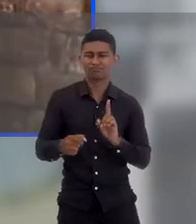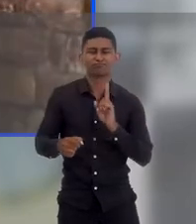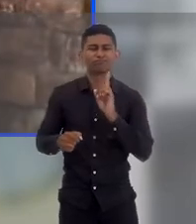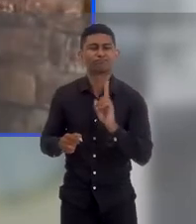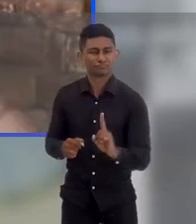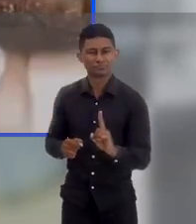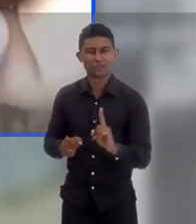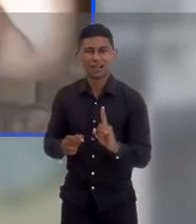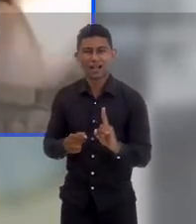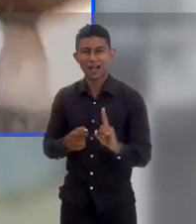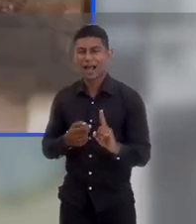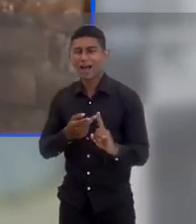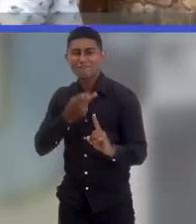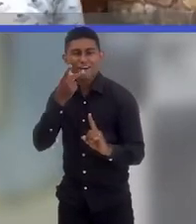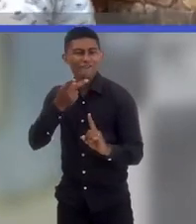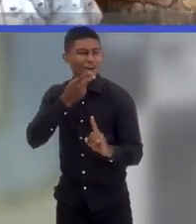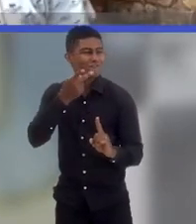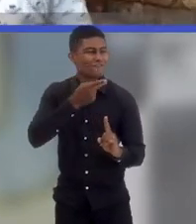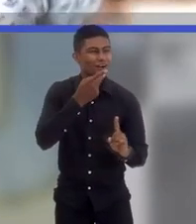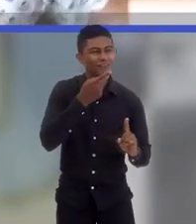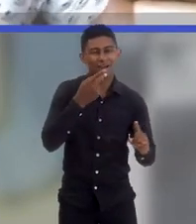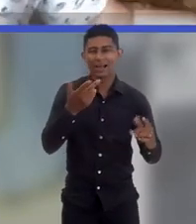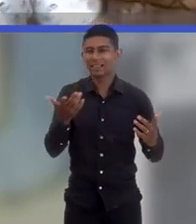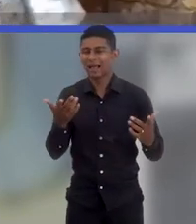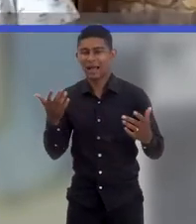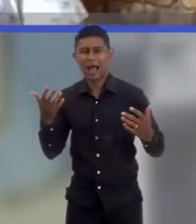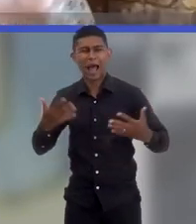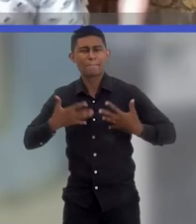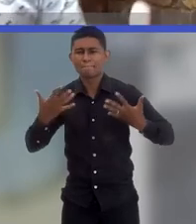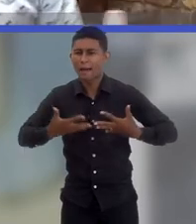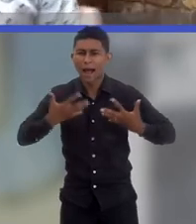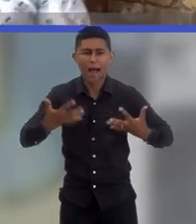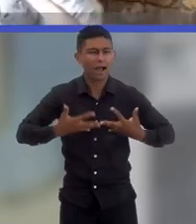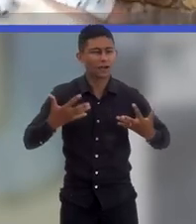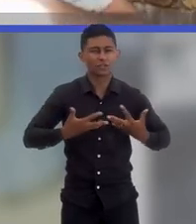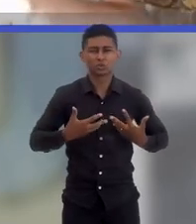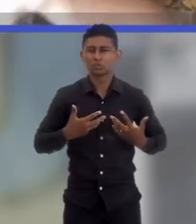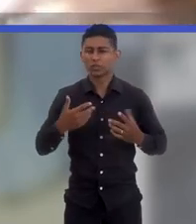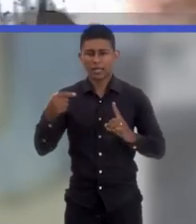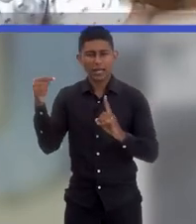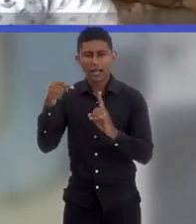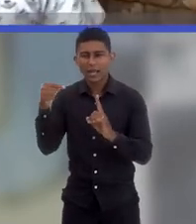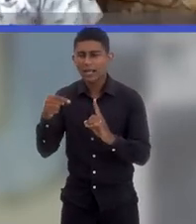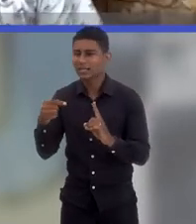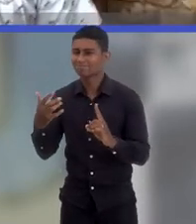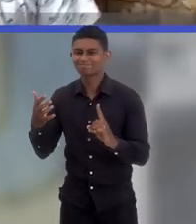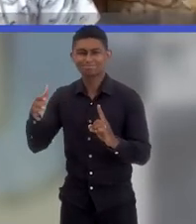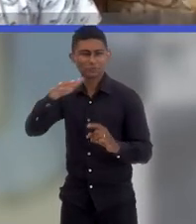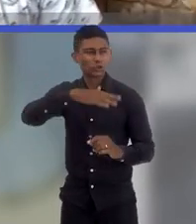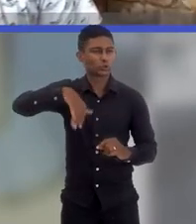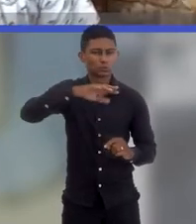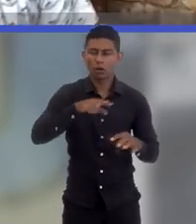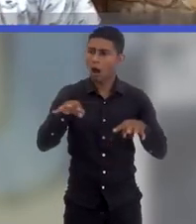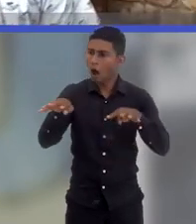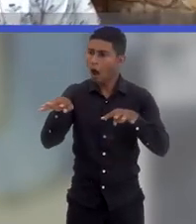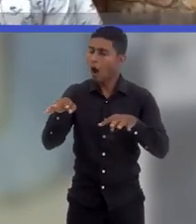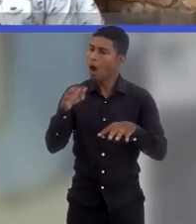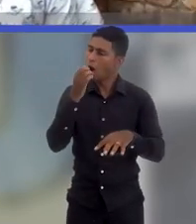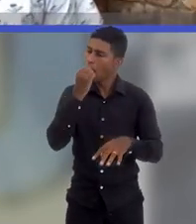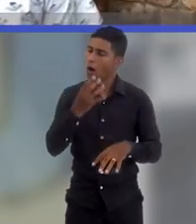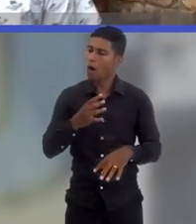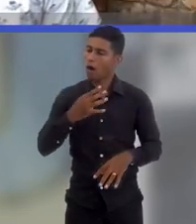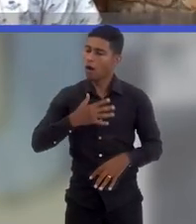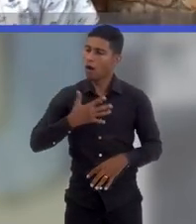alto, que é grande e que pega você, te abraça. É uma pessoa que chegava no ambiente com tudo, botando para